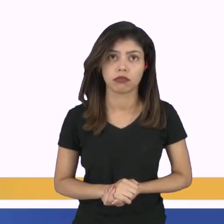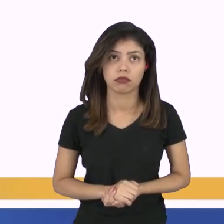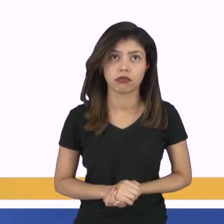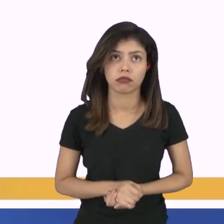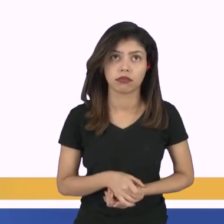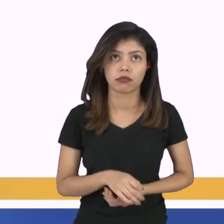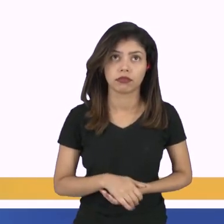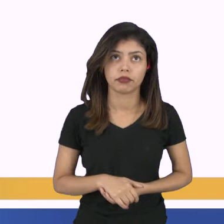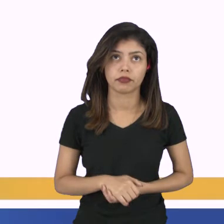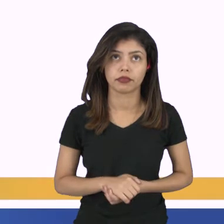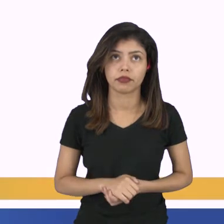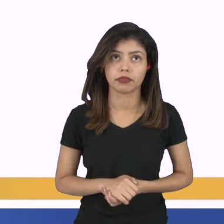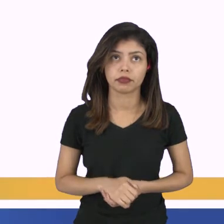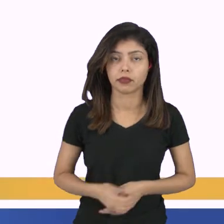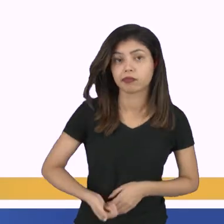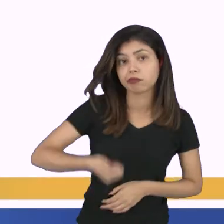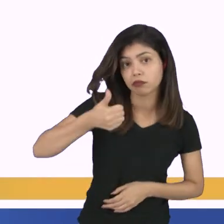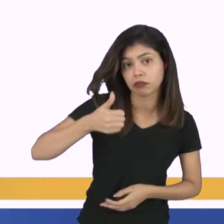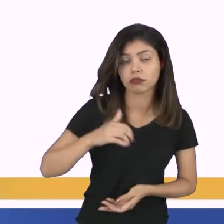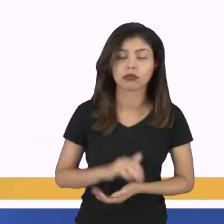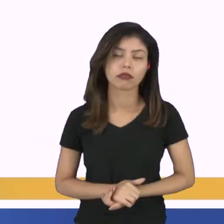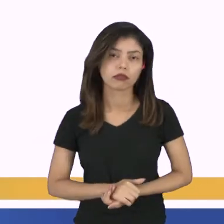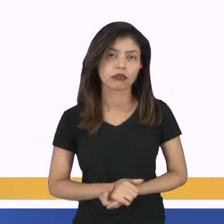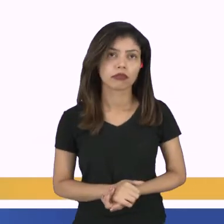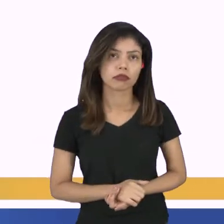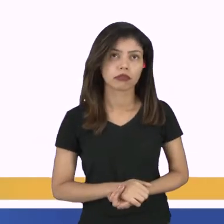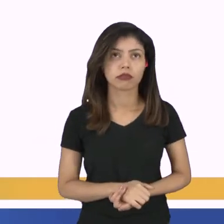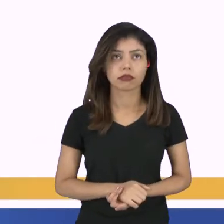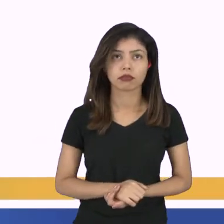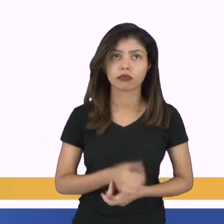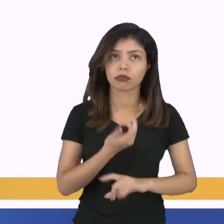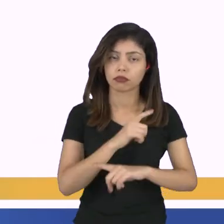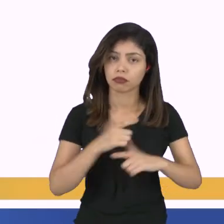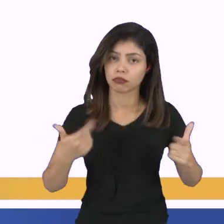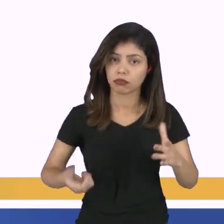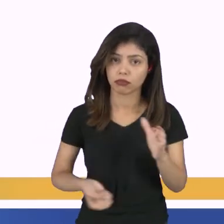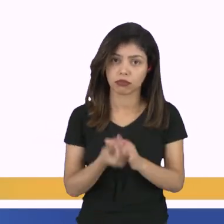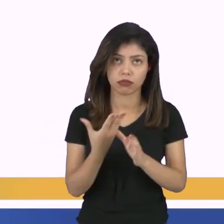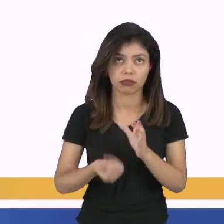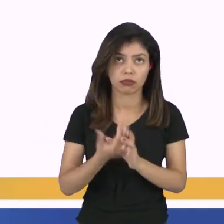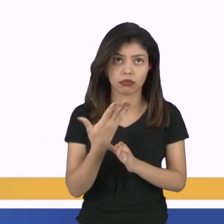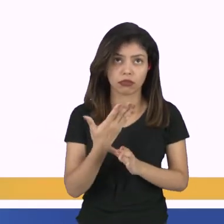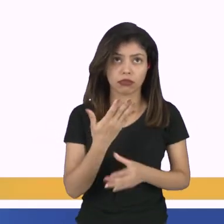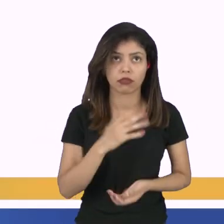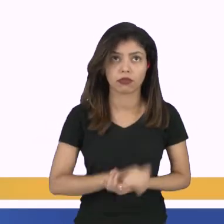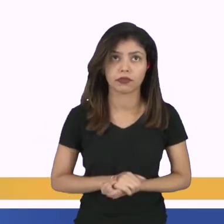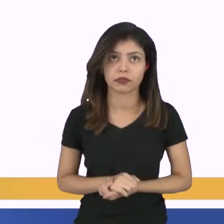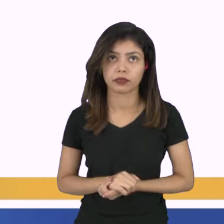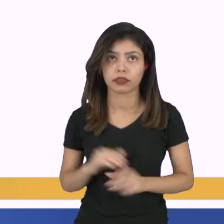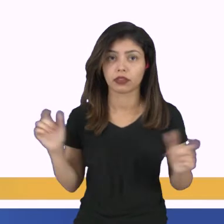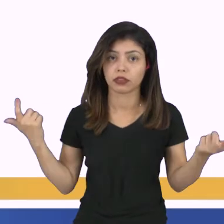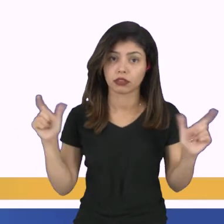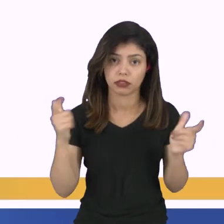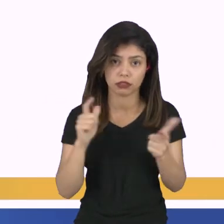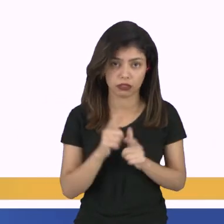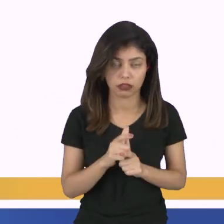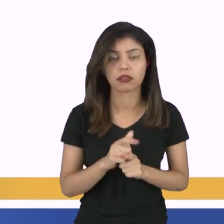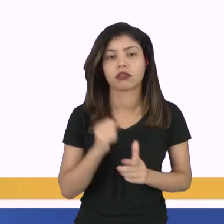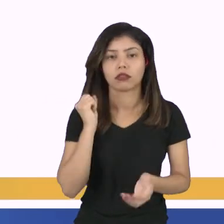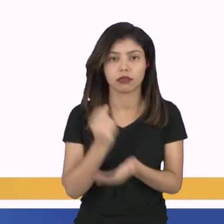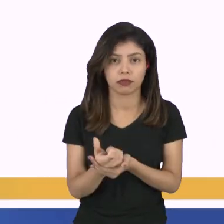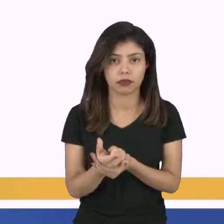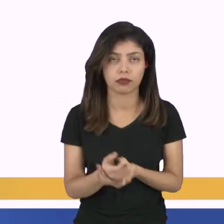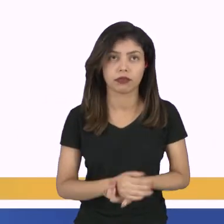Certo, pessoal? E aí as vantagens dos alimentos transgênicos. A gente pode produzir em maior quantidade, né, 1000